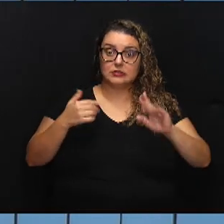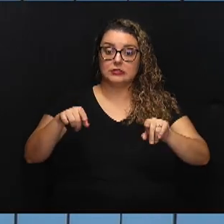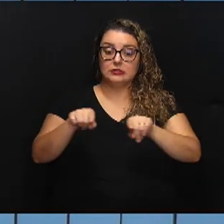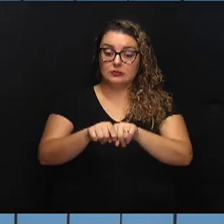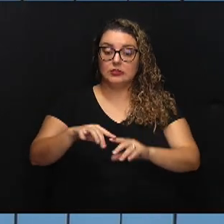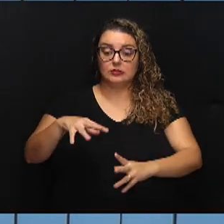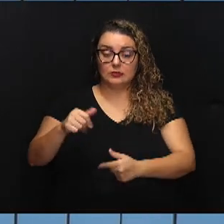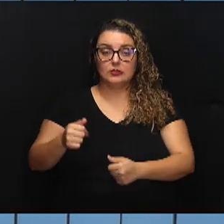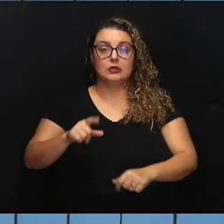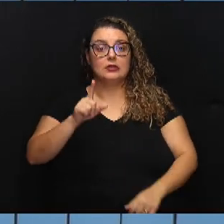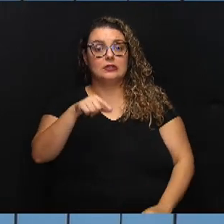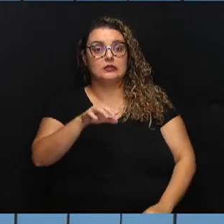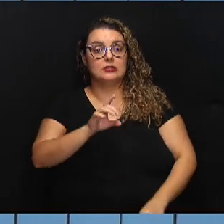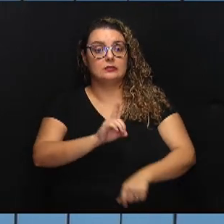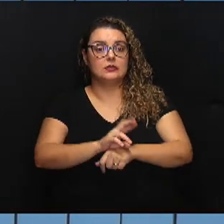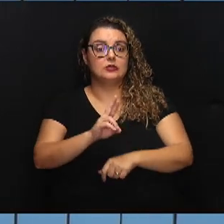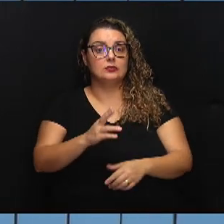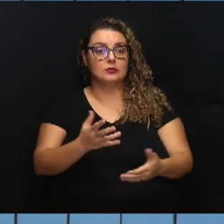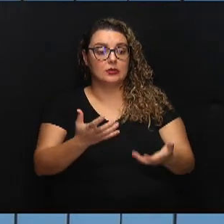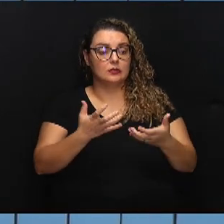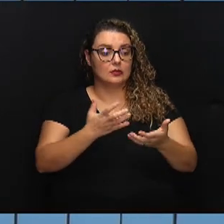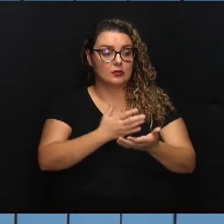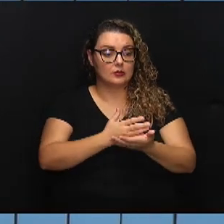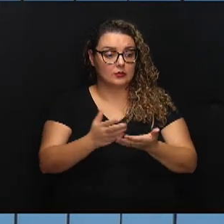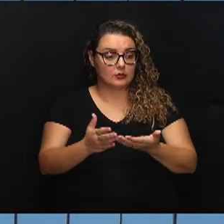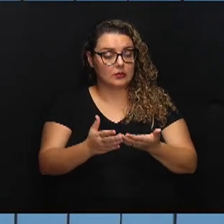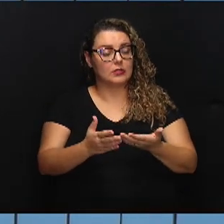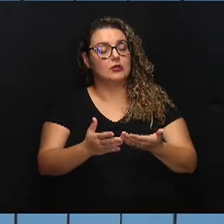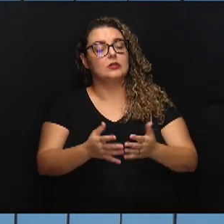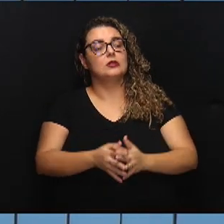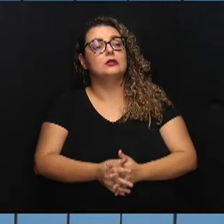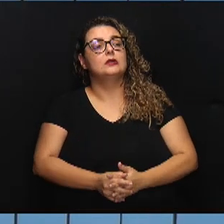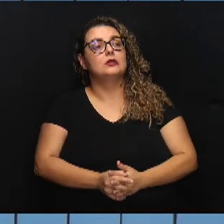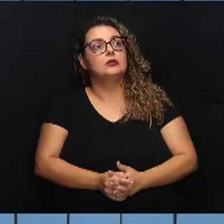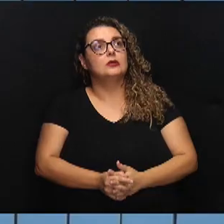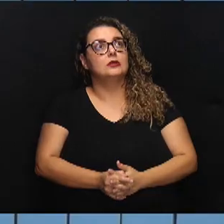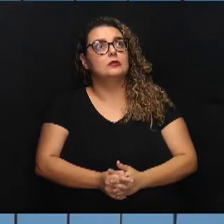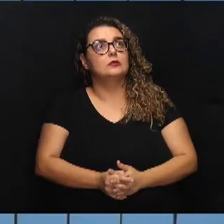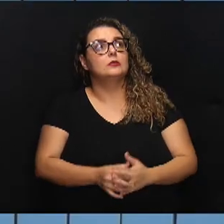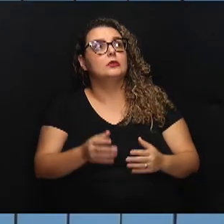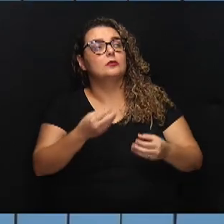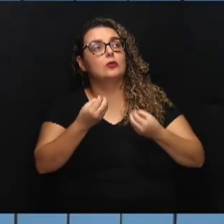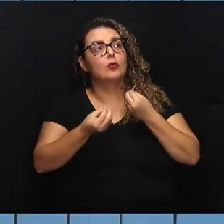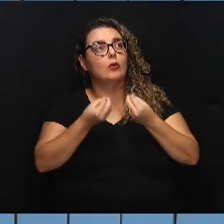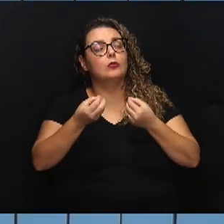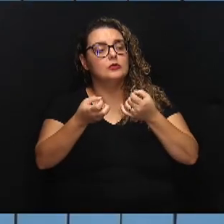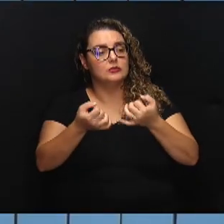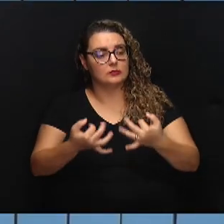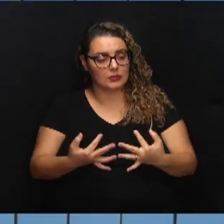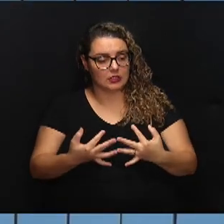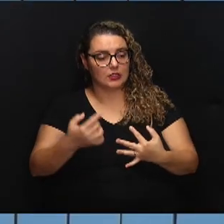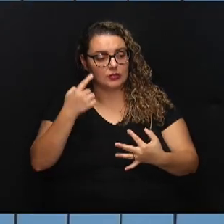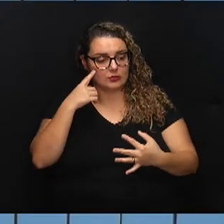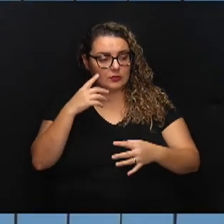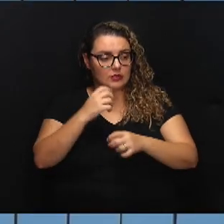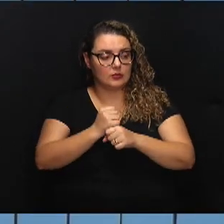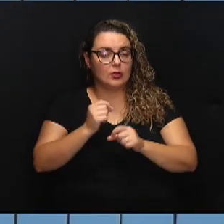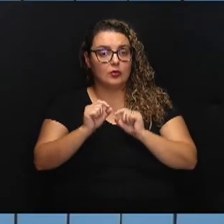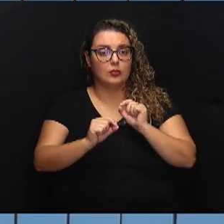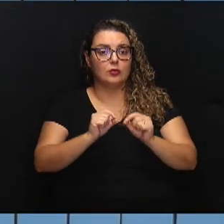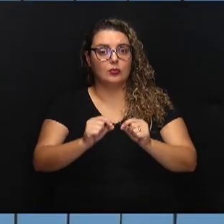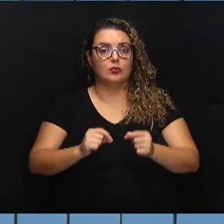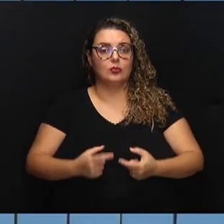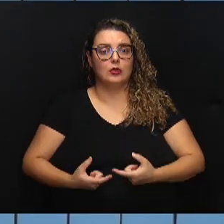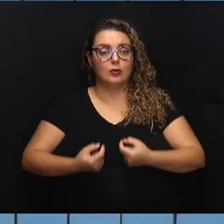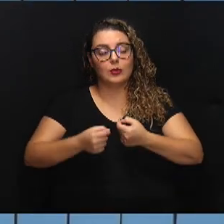nosso bate-papo, eu gostaria que você explicasse um pouquinho para o pessoal de casa, né, de uma forma bem geral, claro, o que é o